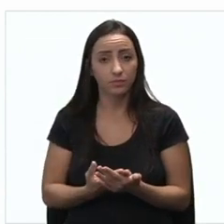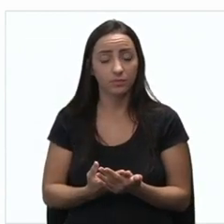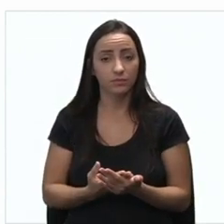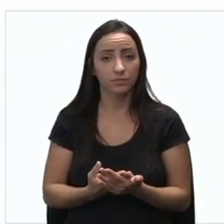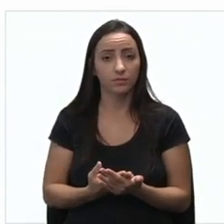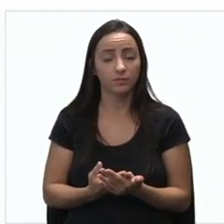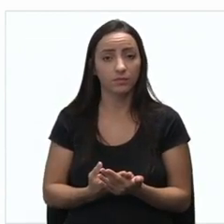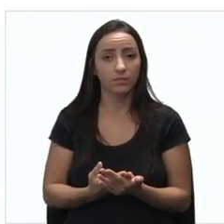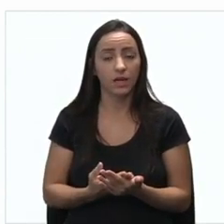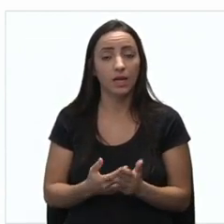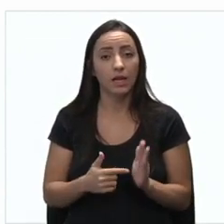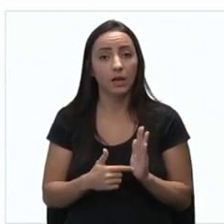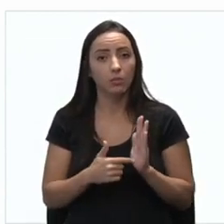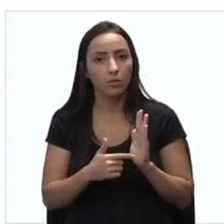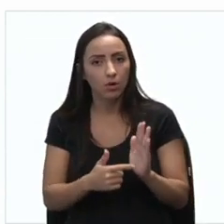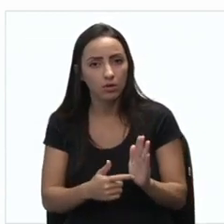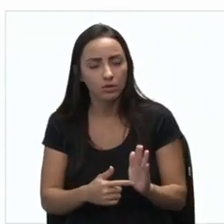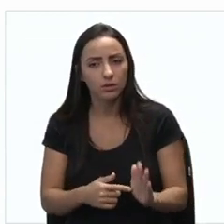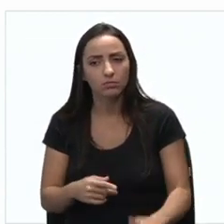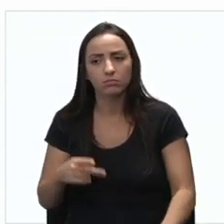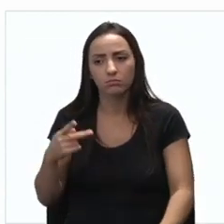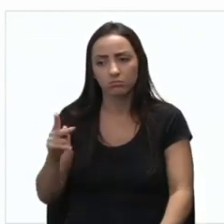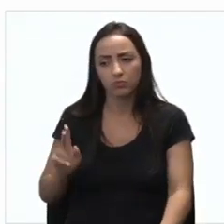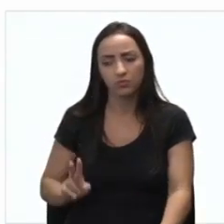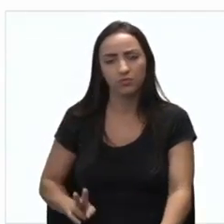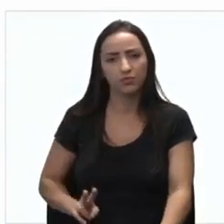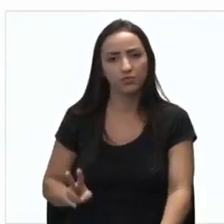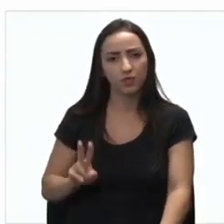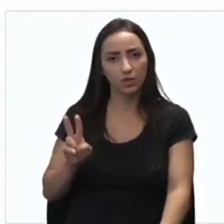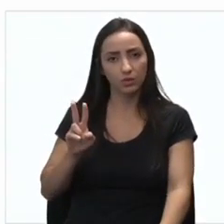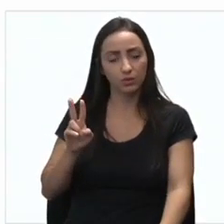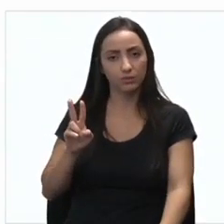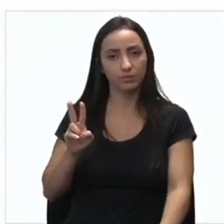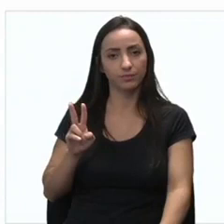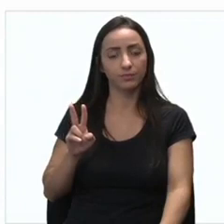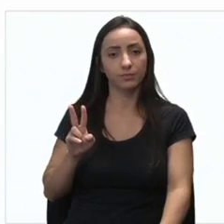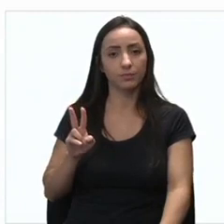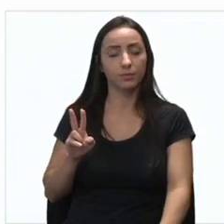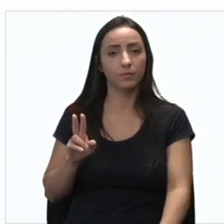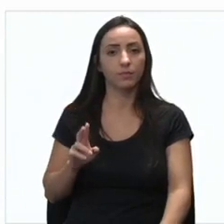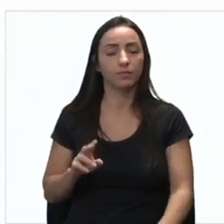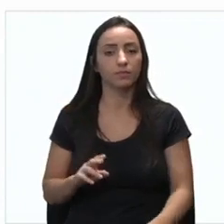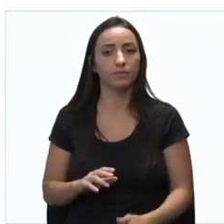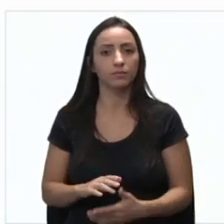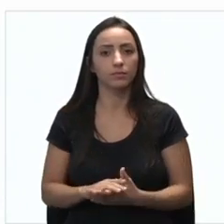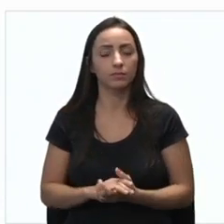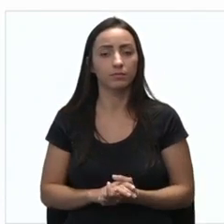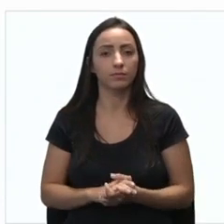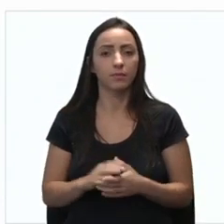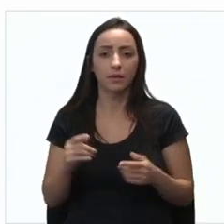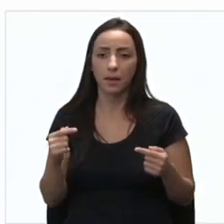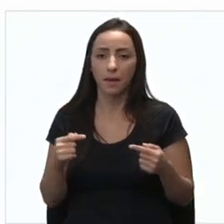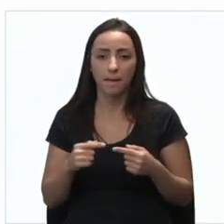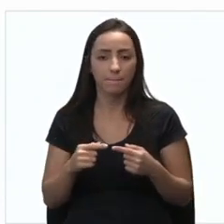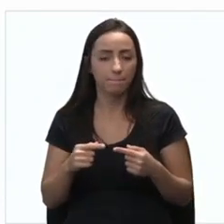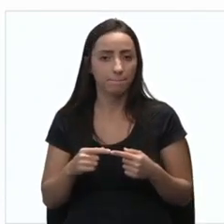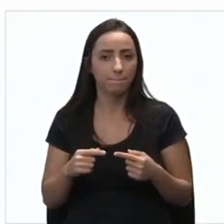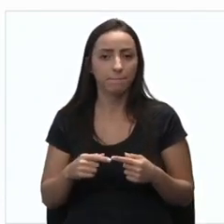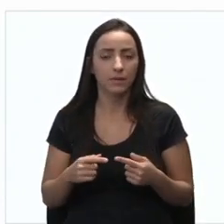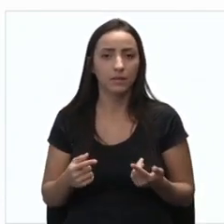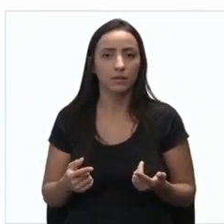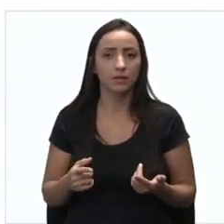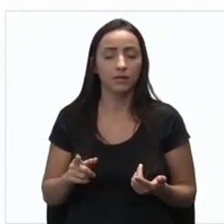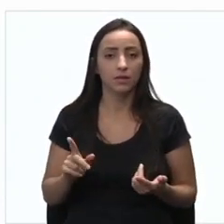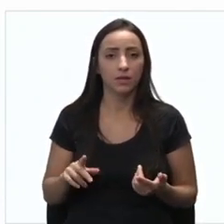indica o valor de uma pessoa em relação à outra, está diretamente atrelado ao sucesso